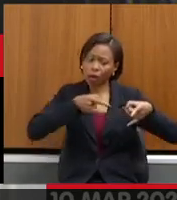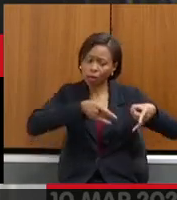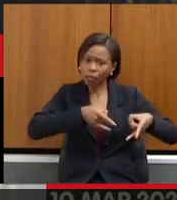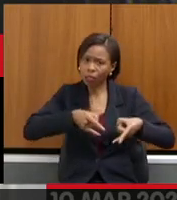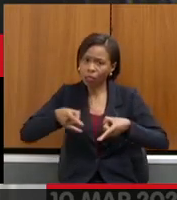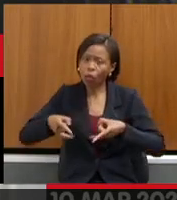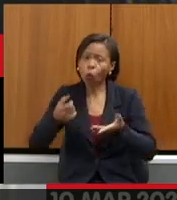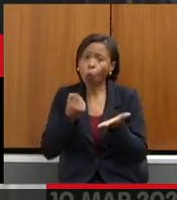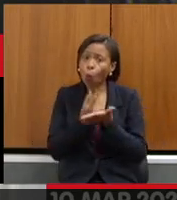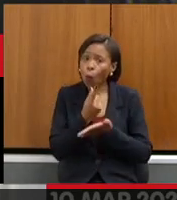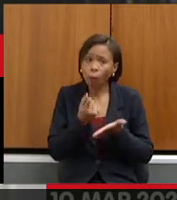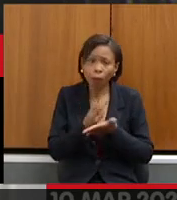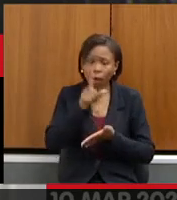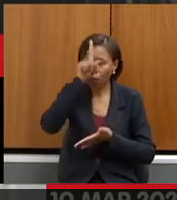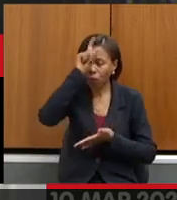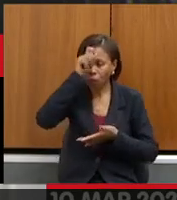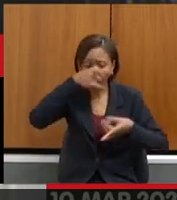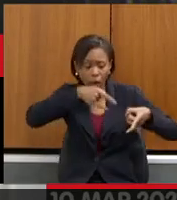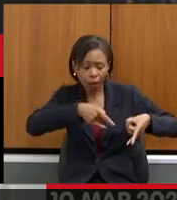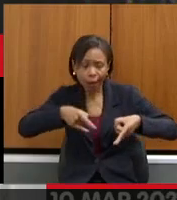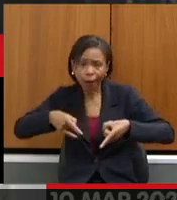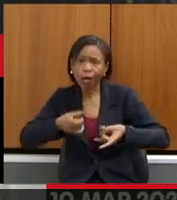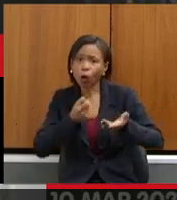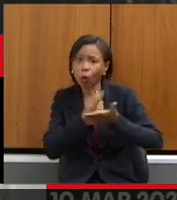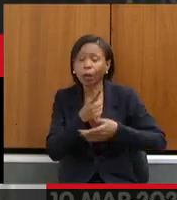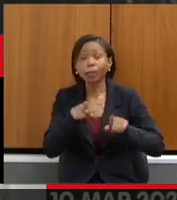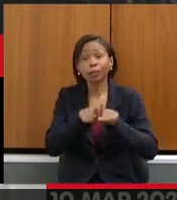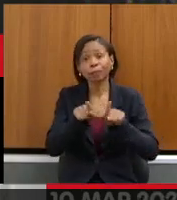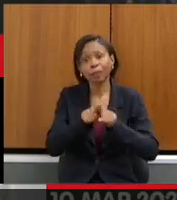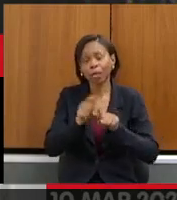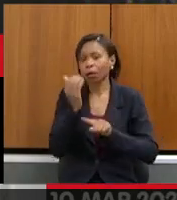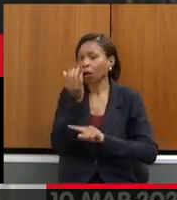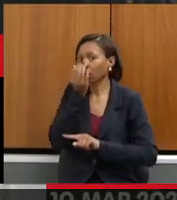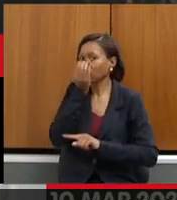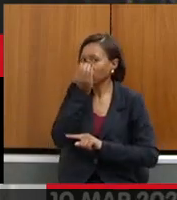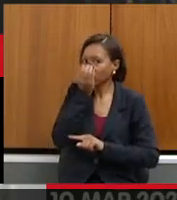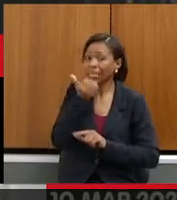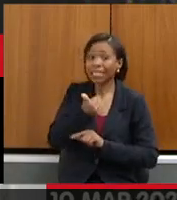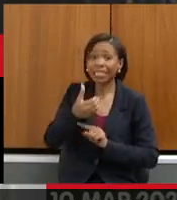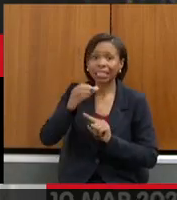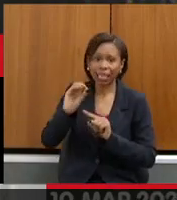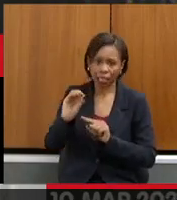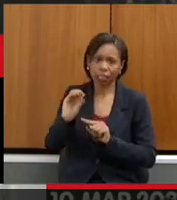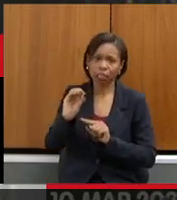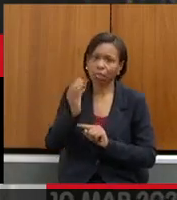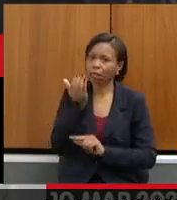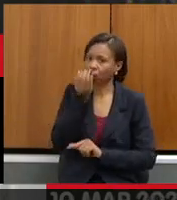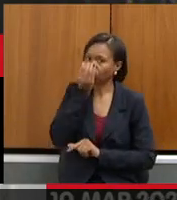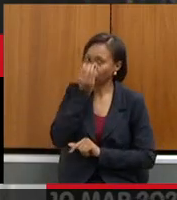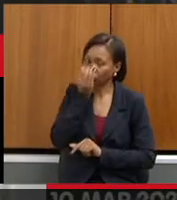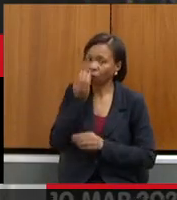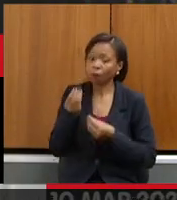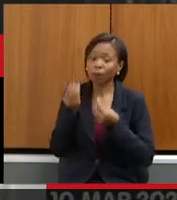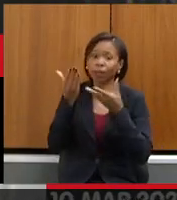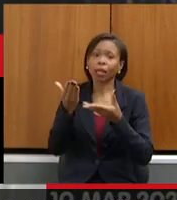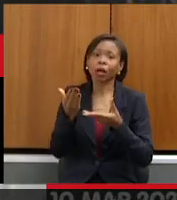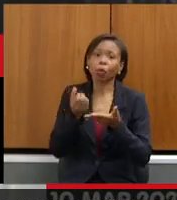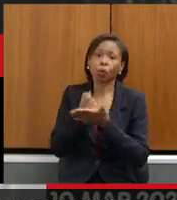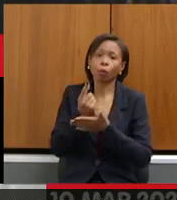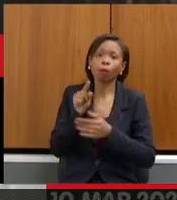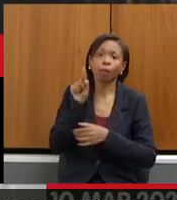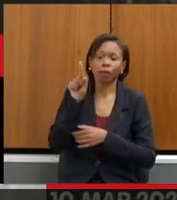a compra desses leitos e também dos respiradores são 10 respiradores para o hospital municipal